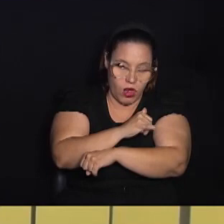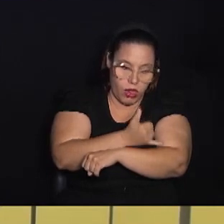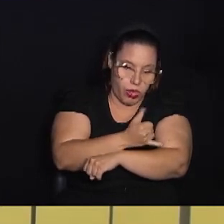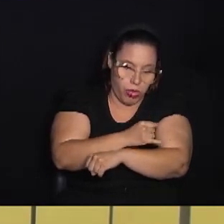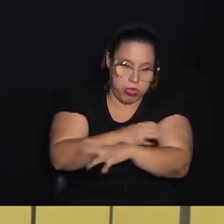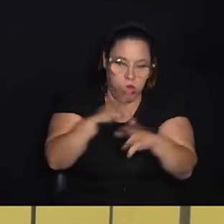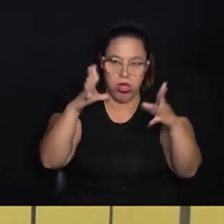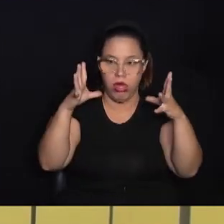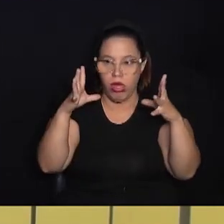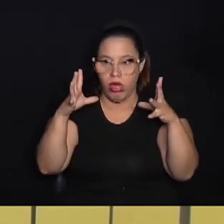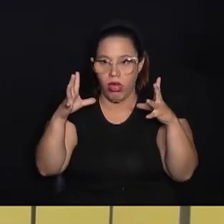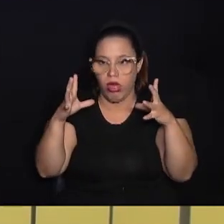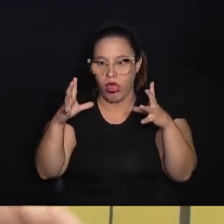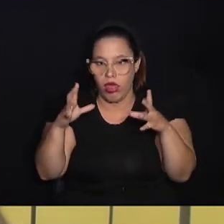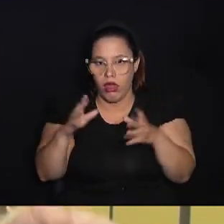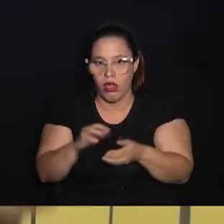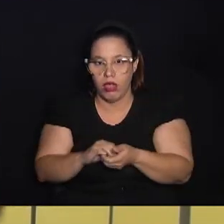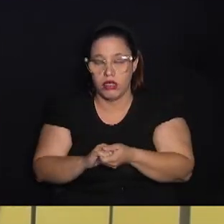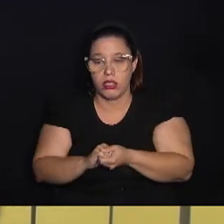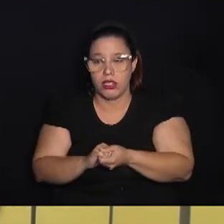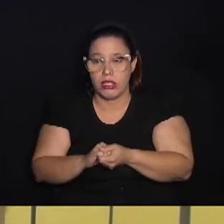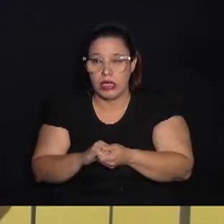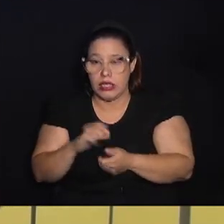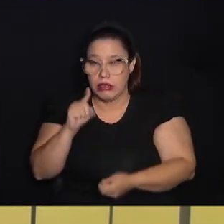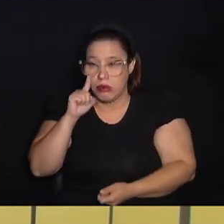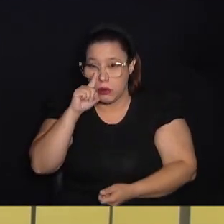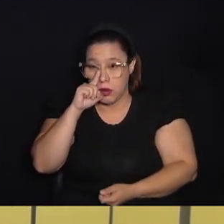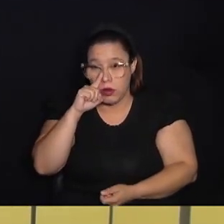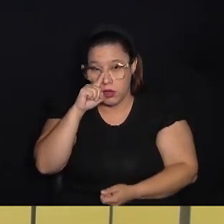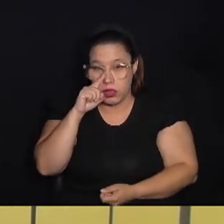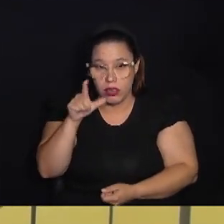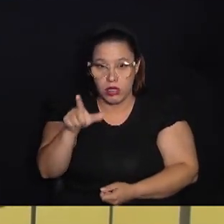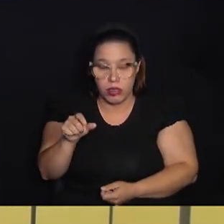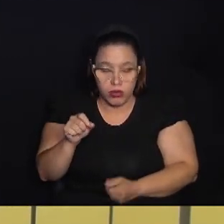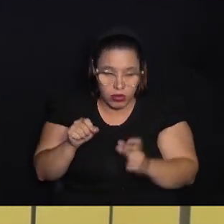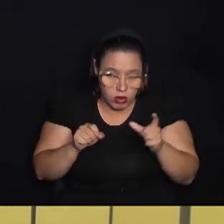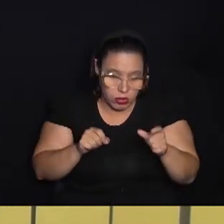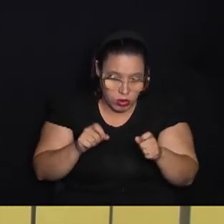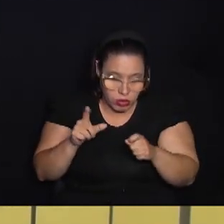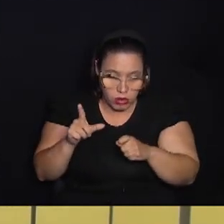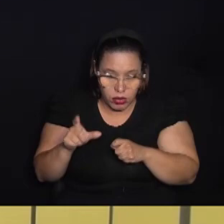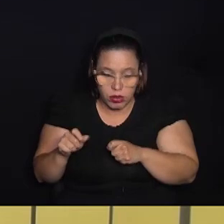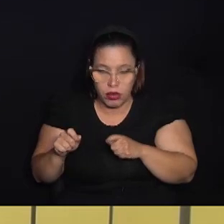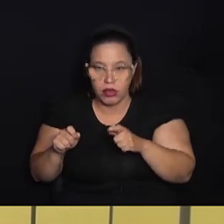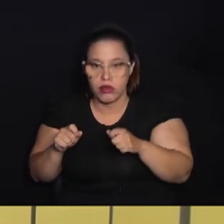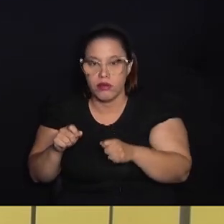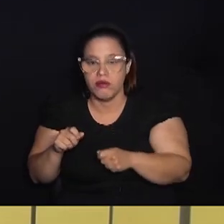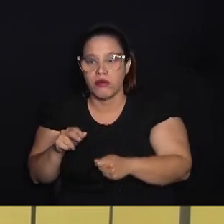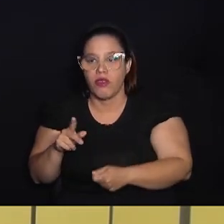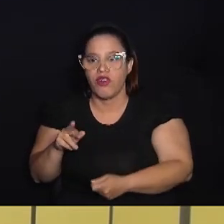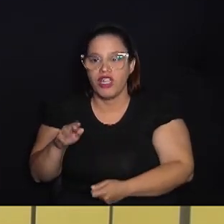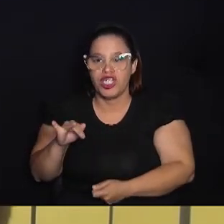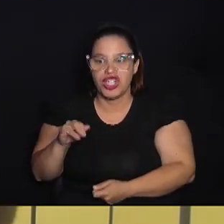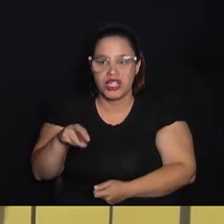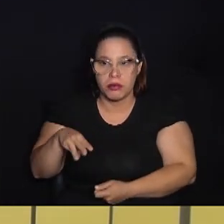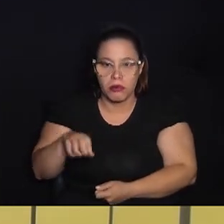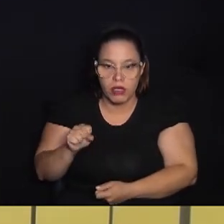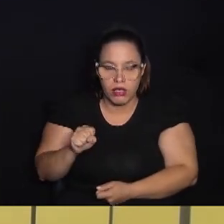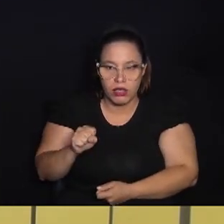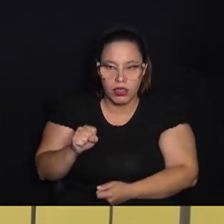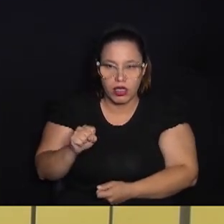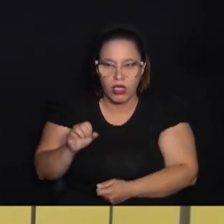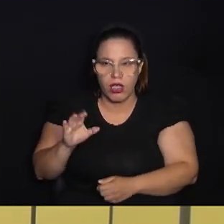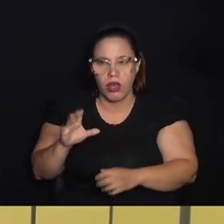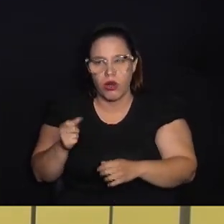explodiu com um tanque cheio então foi uma tragédia muito grande que aconteceu recolheram os os corpos das vítimas quase 55 54